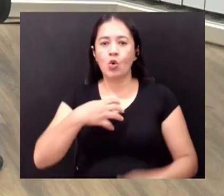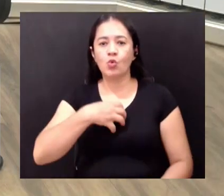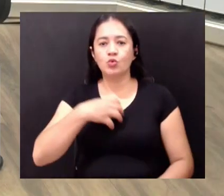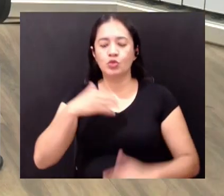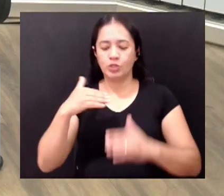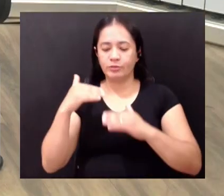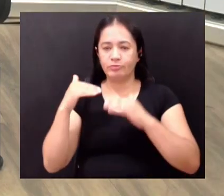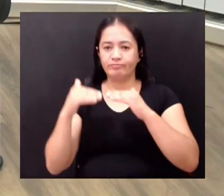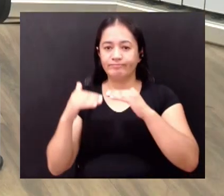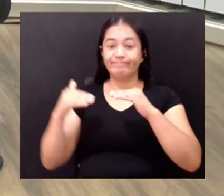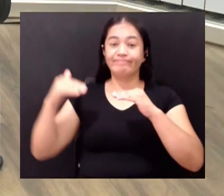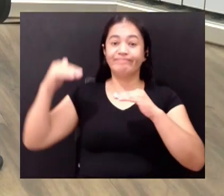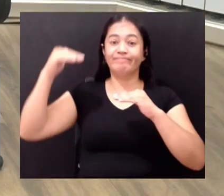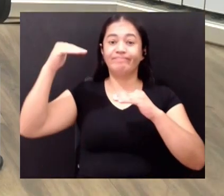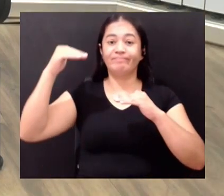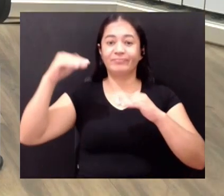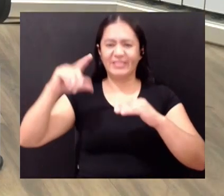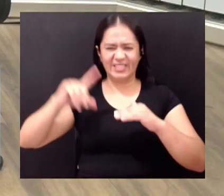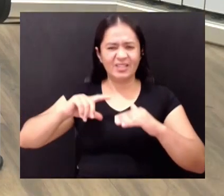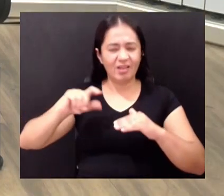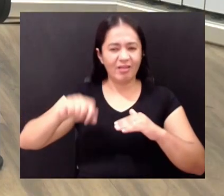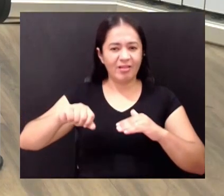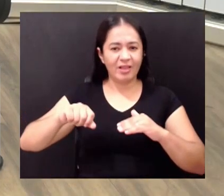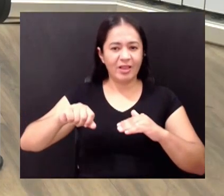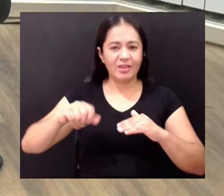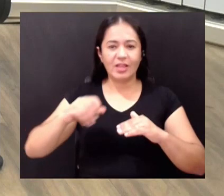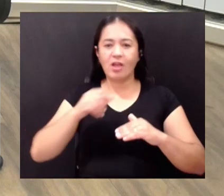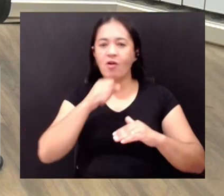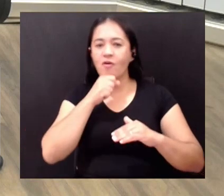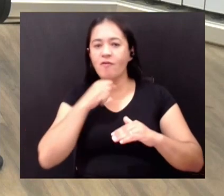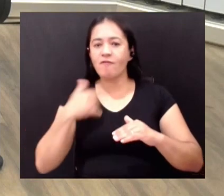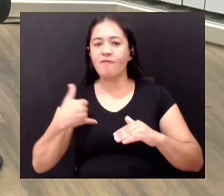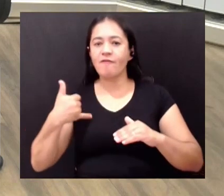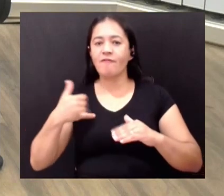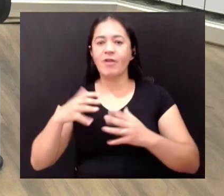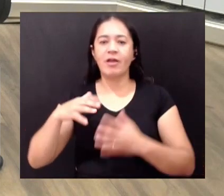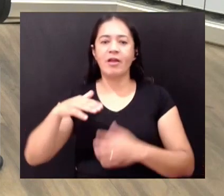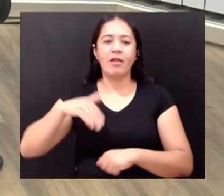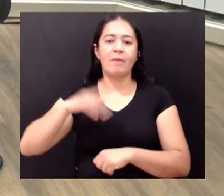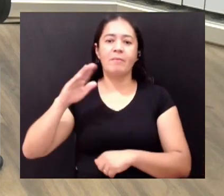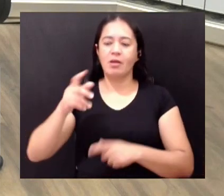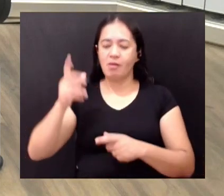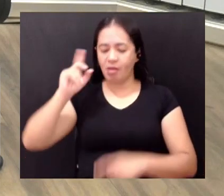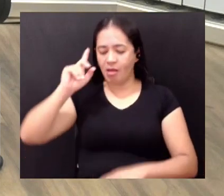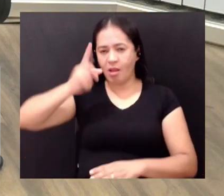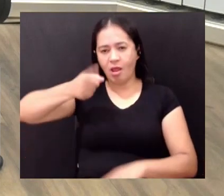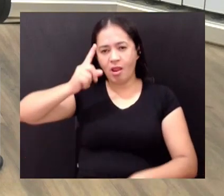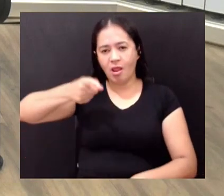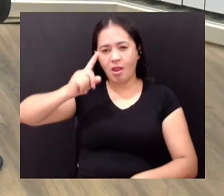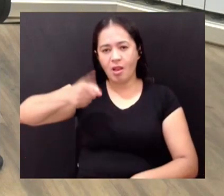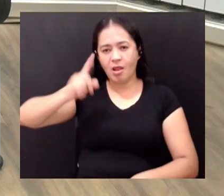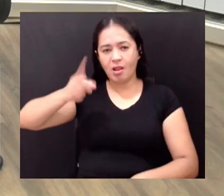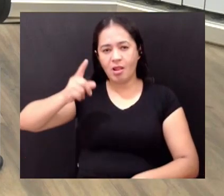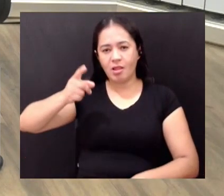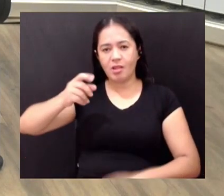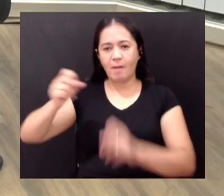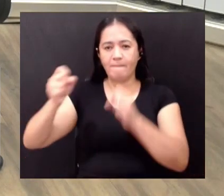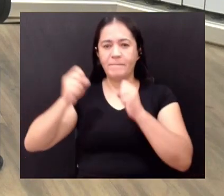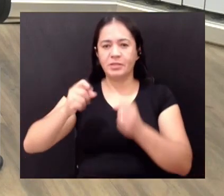mais velho é o que coordena, é o que manda, né? Assim, é o que tem o poder da caneta, vamos